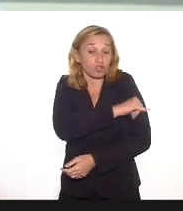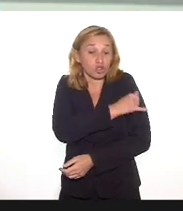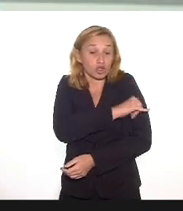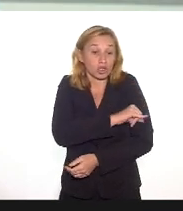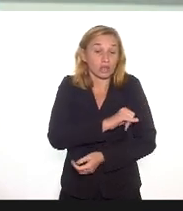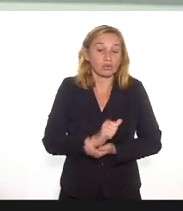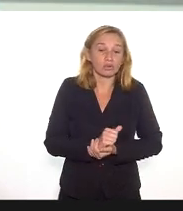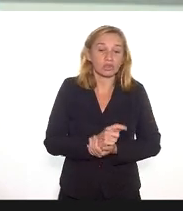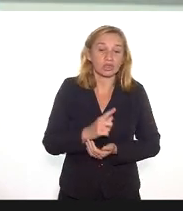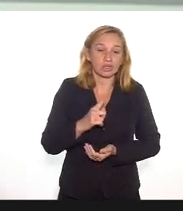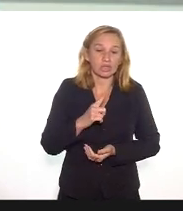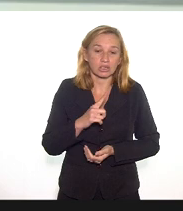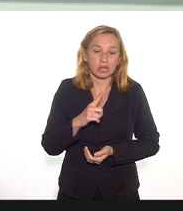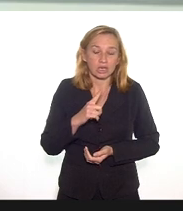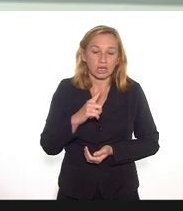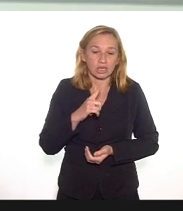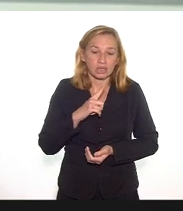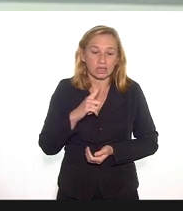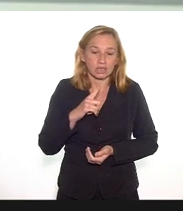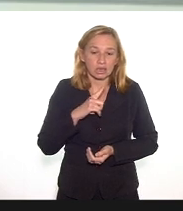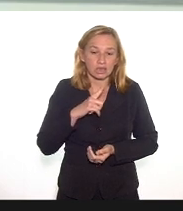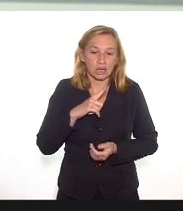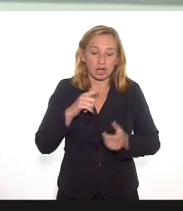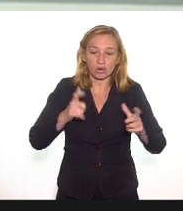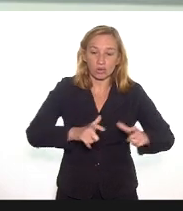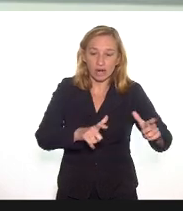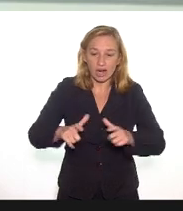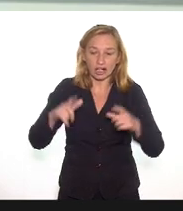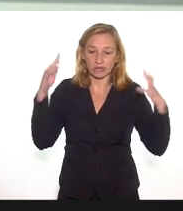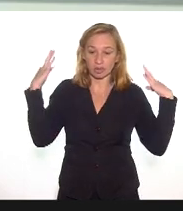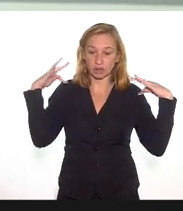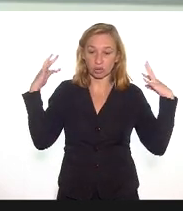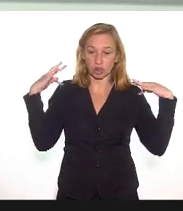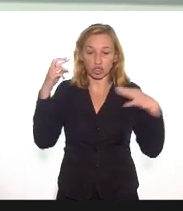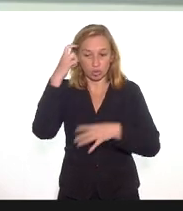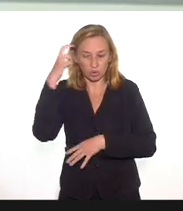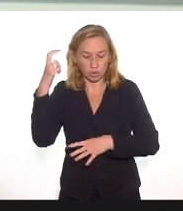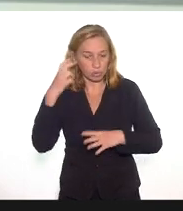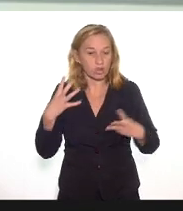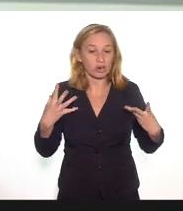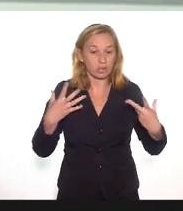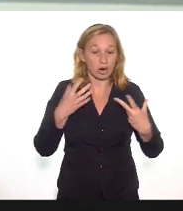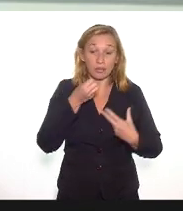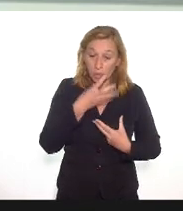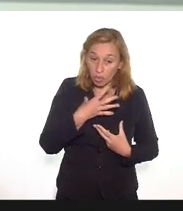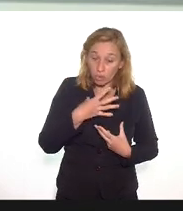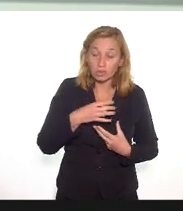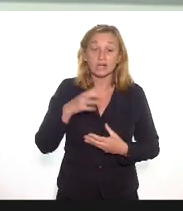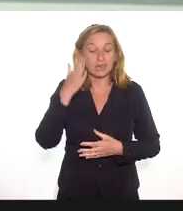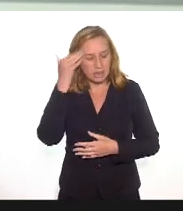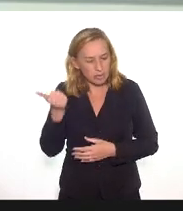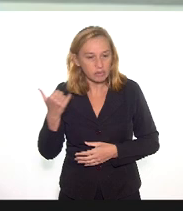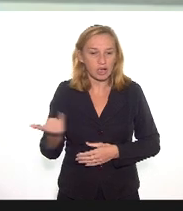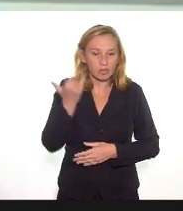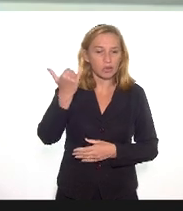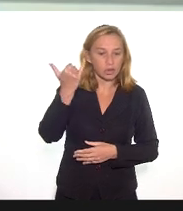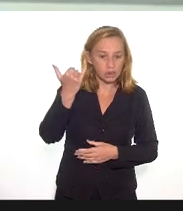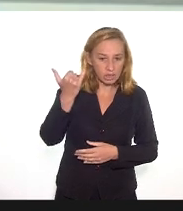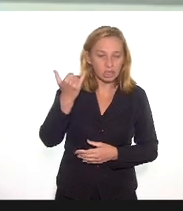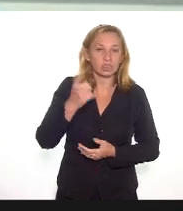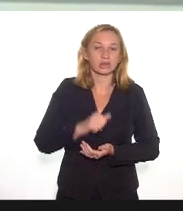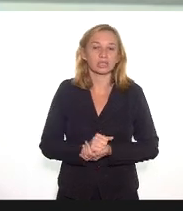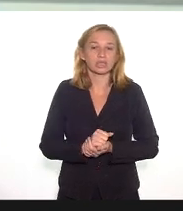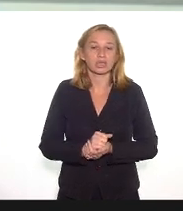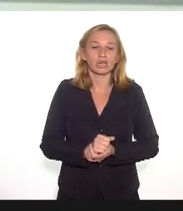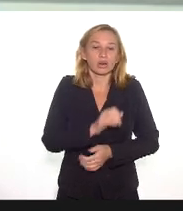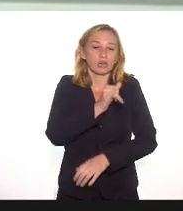tem uma vocação para turismo e para cultura que é inegável, nós sabemos da importância que esses setores são para o